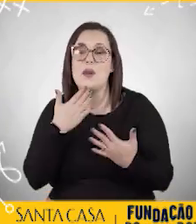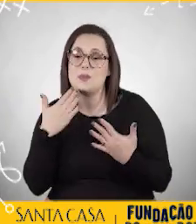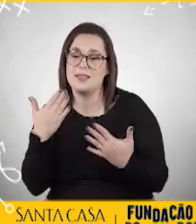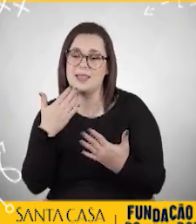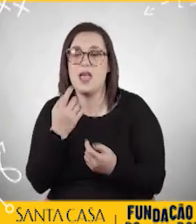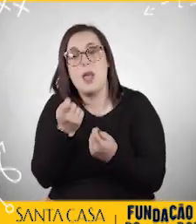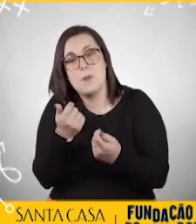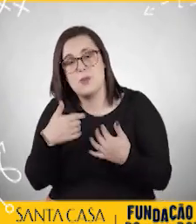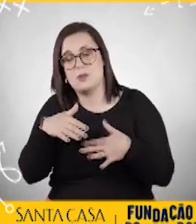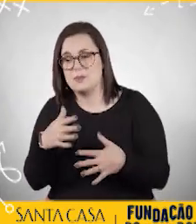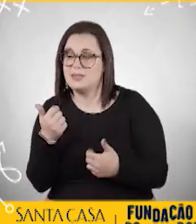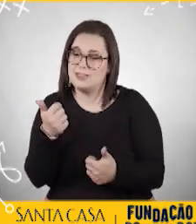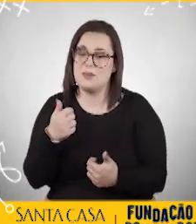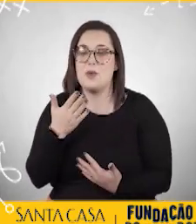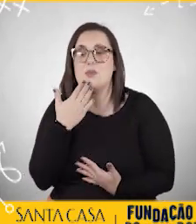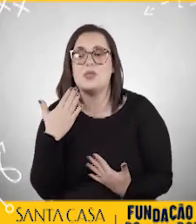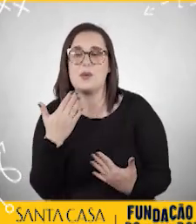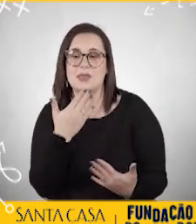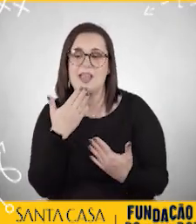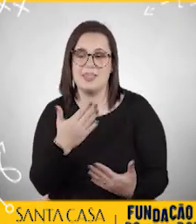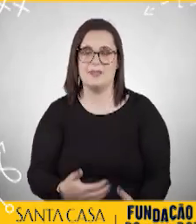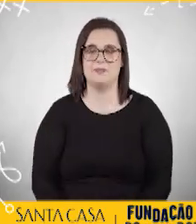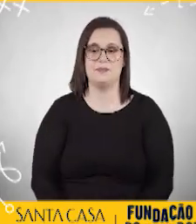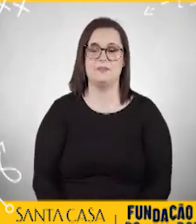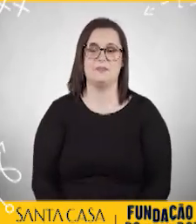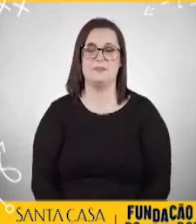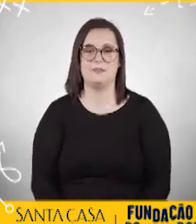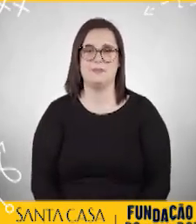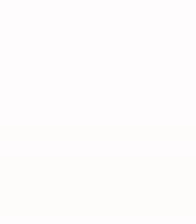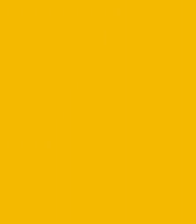Muito obrigado. É pouquinho, mas é de boa vontade. Isso é que é o mais importante. Obrigado.